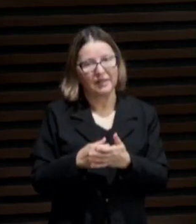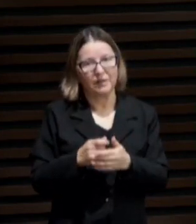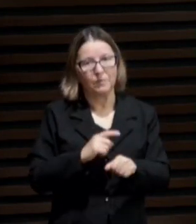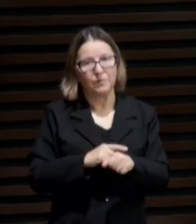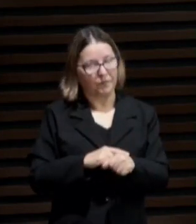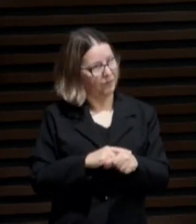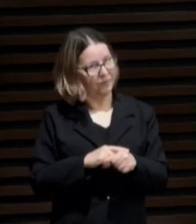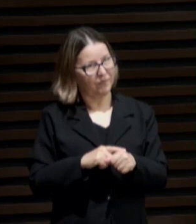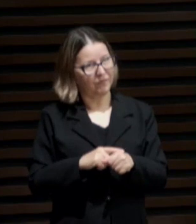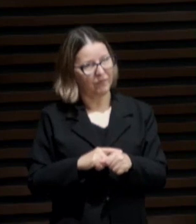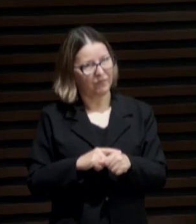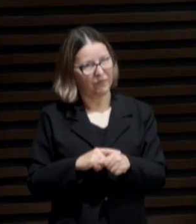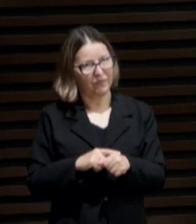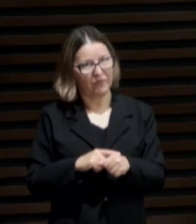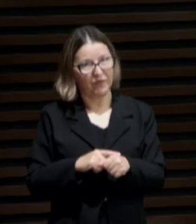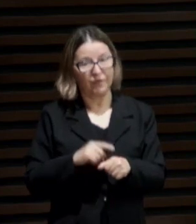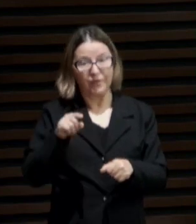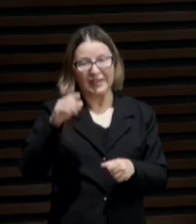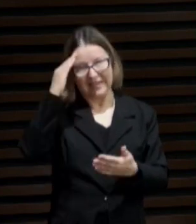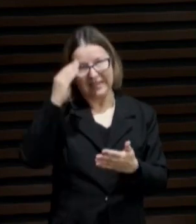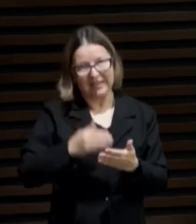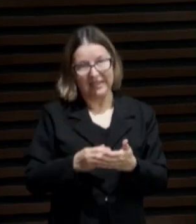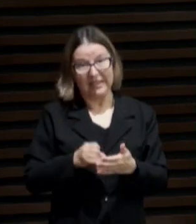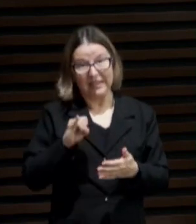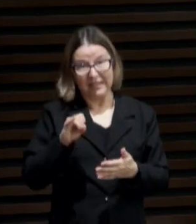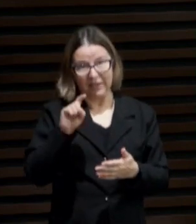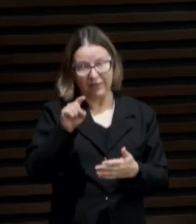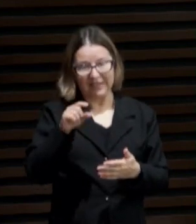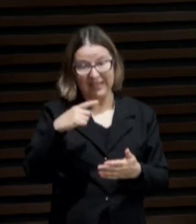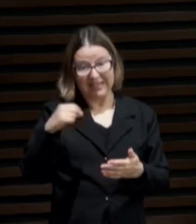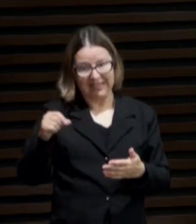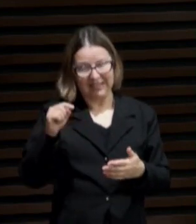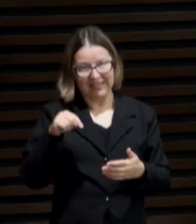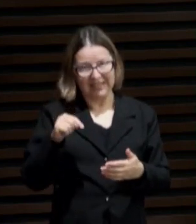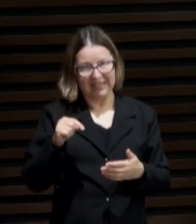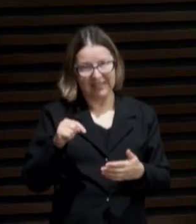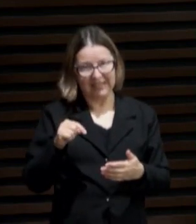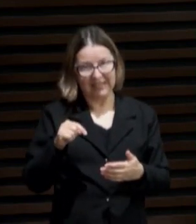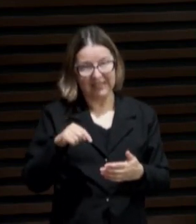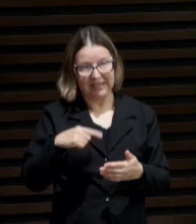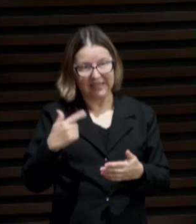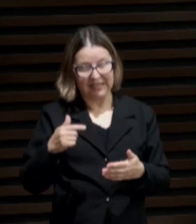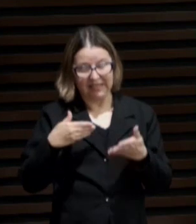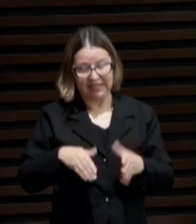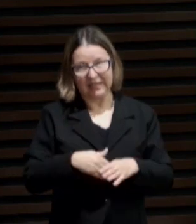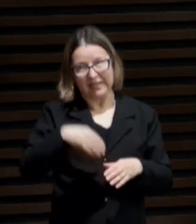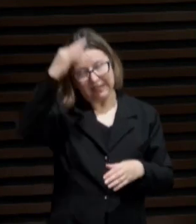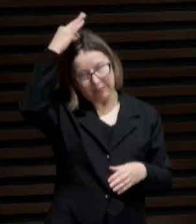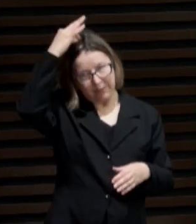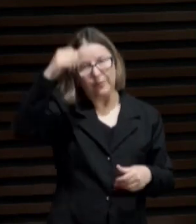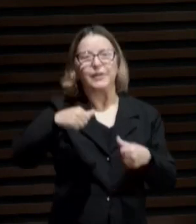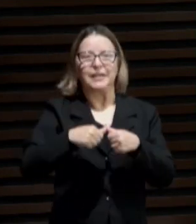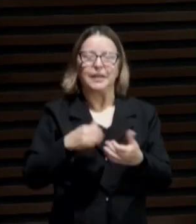você sair desse mundo sem o novo nascimento, você está perdido. Eu estou perdido.